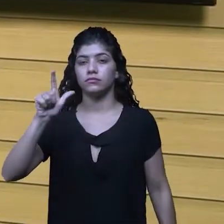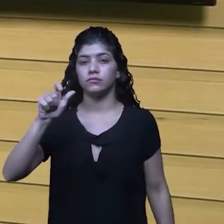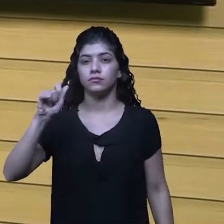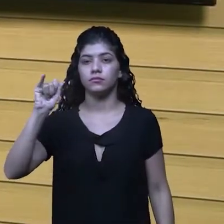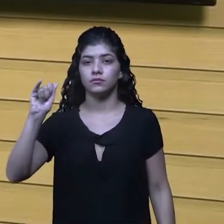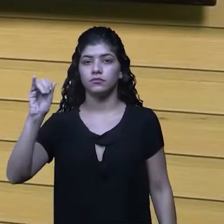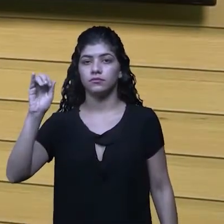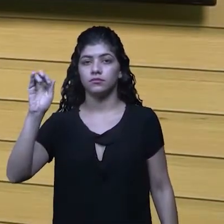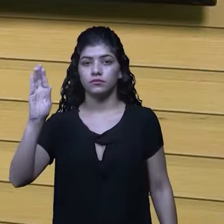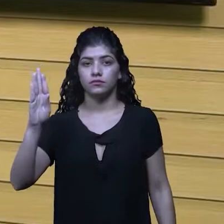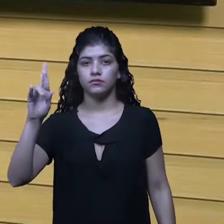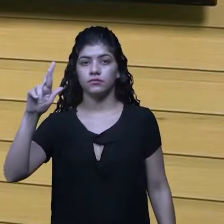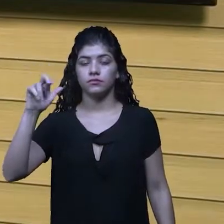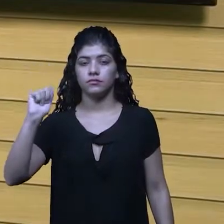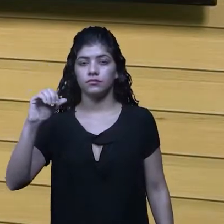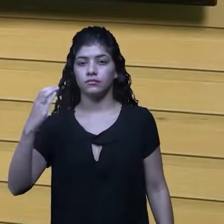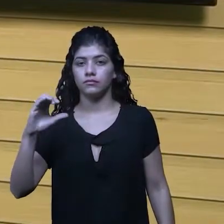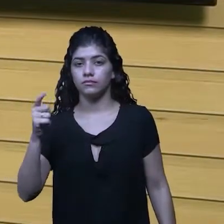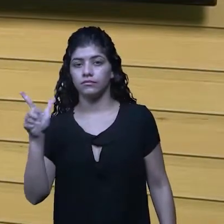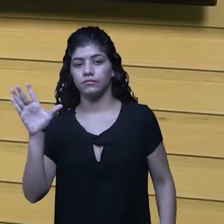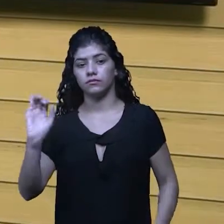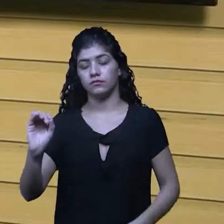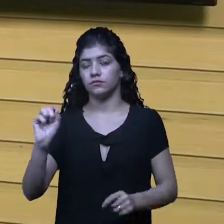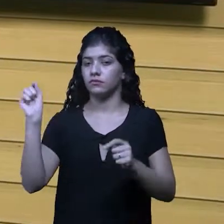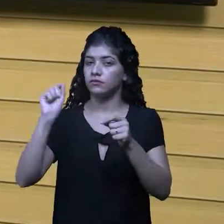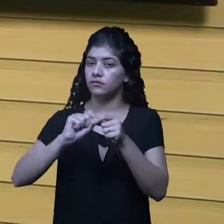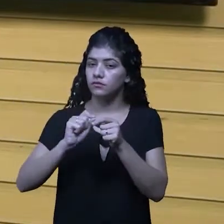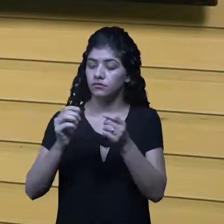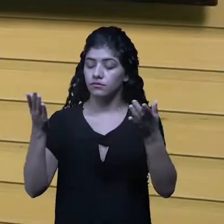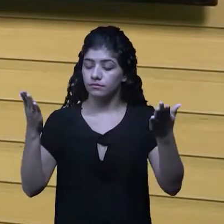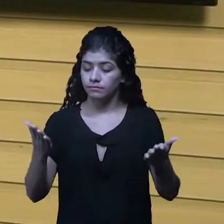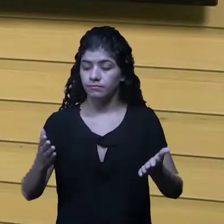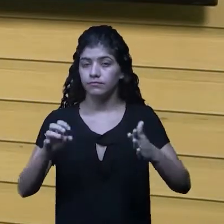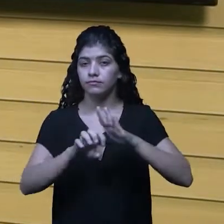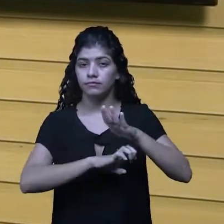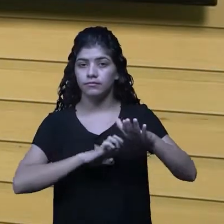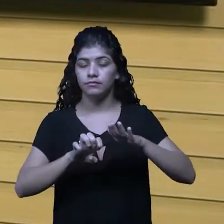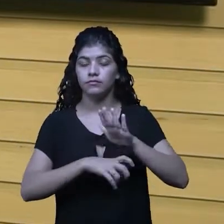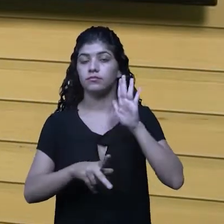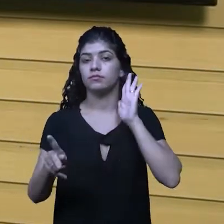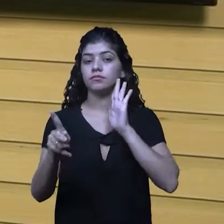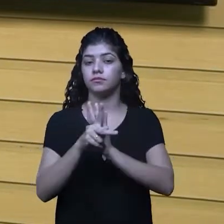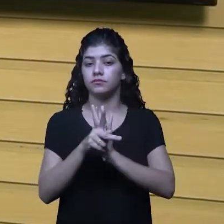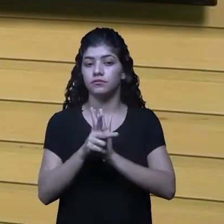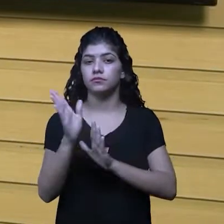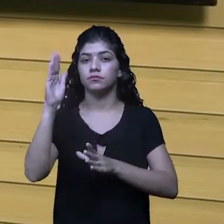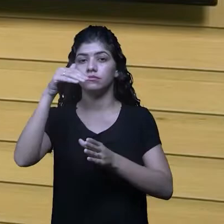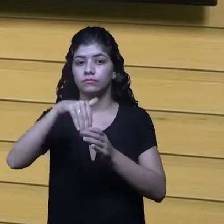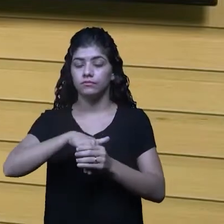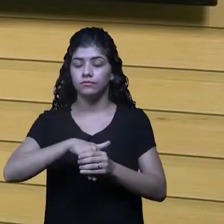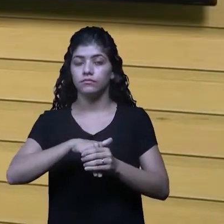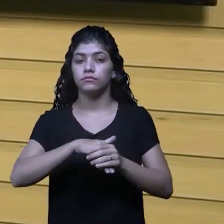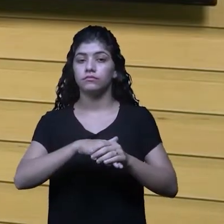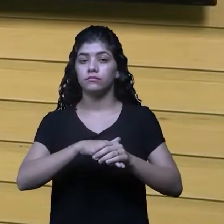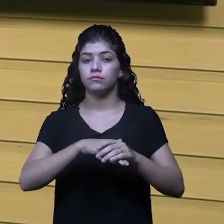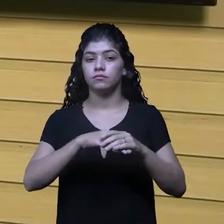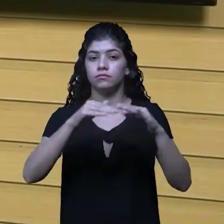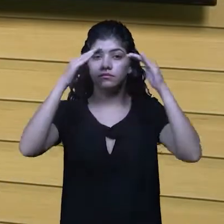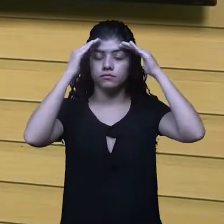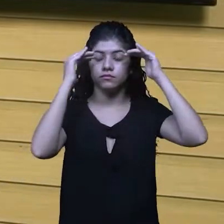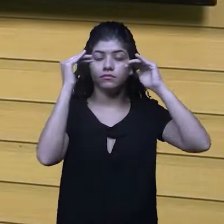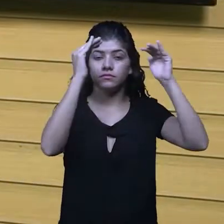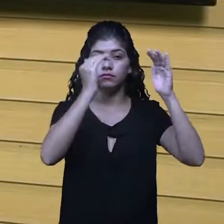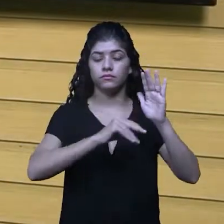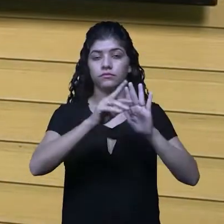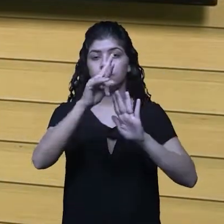daquela forma que eu falei, como diz aqui, tá? É feito por empresa especializada, que dentro das normas do Inmetro,